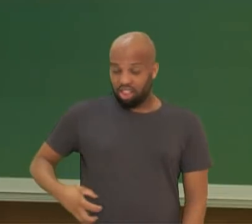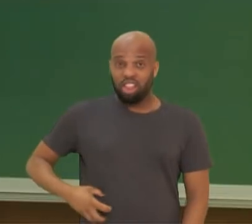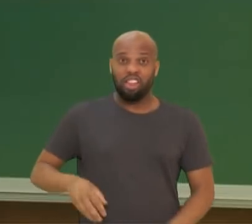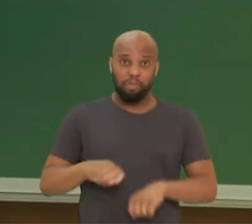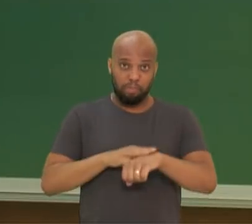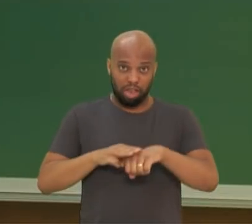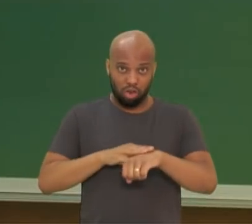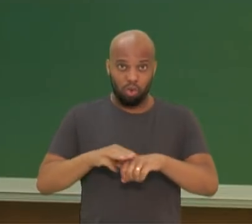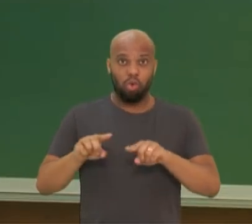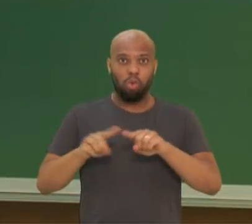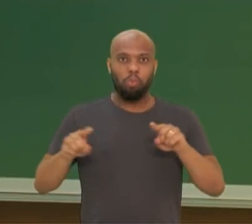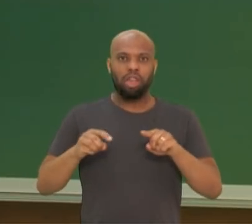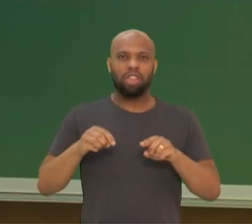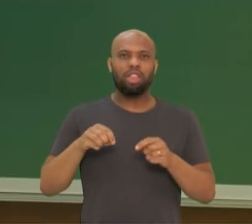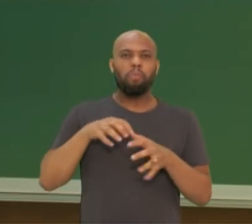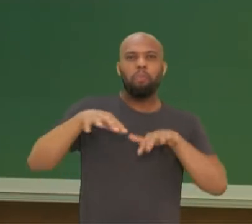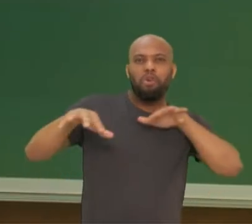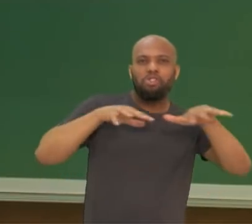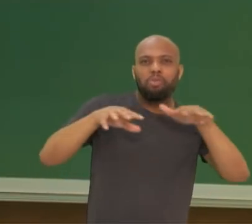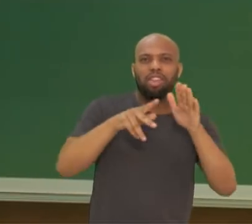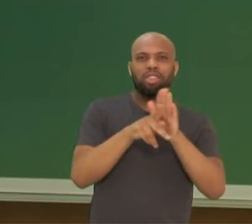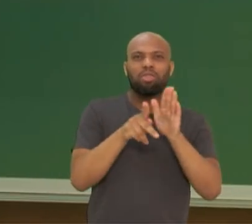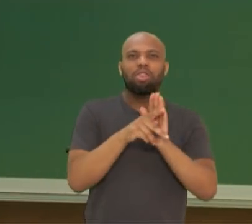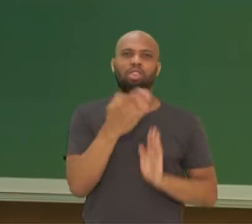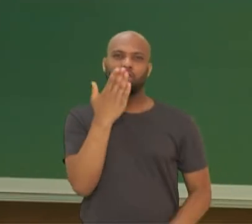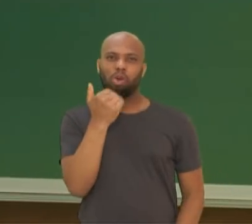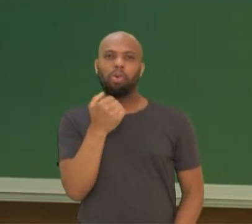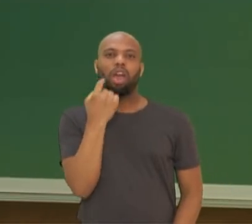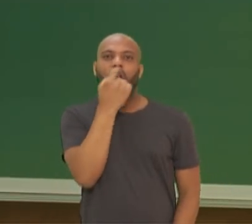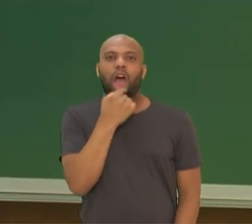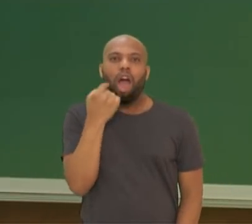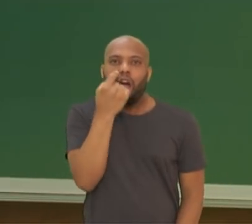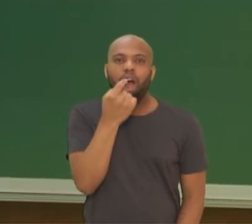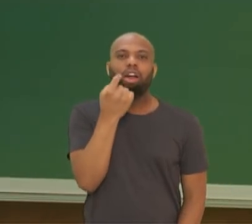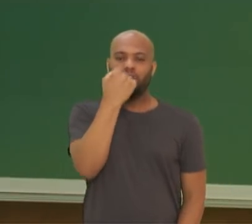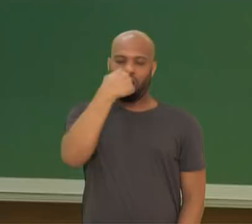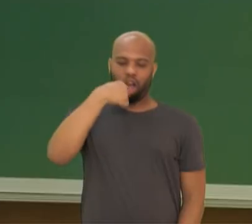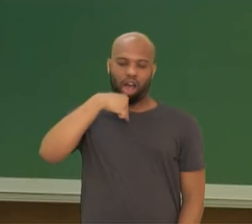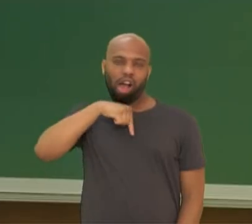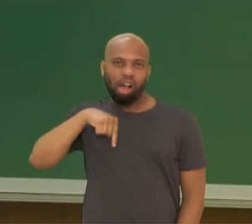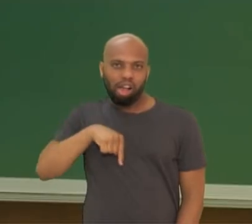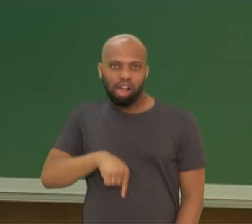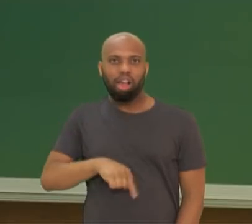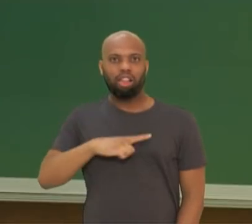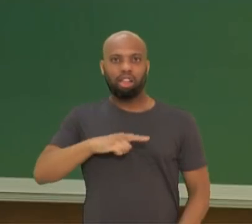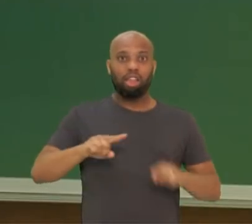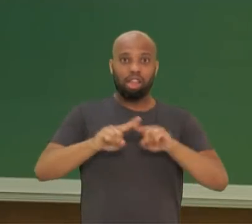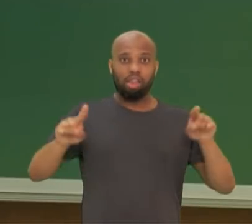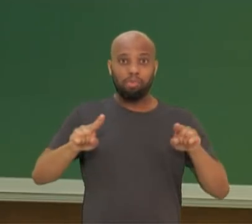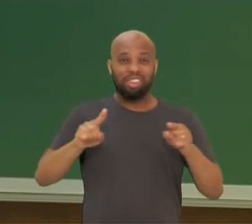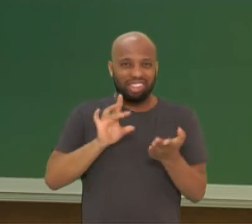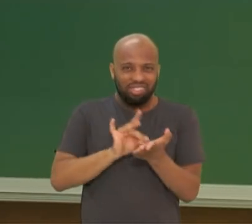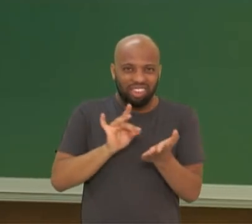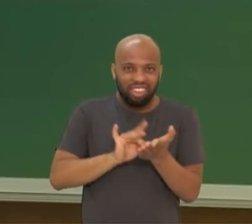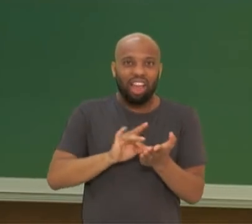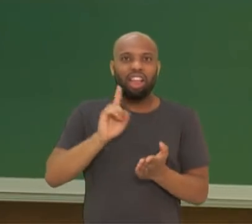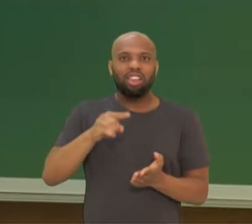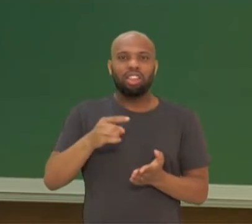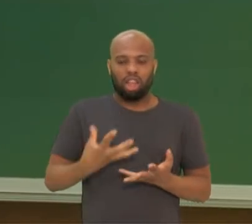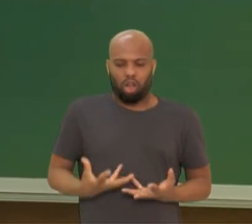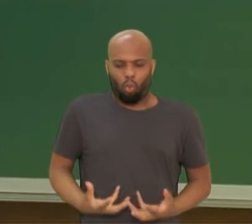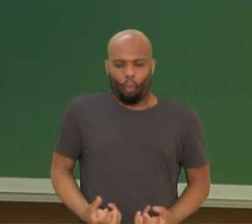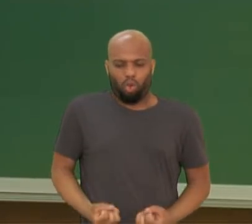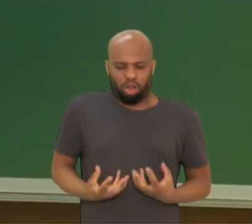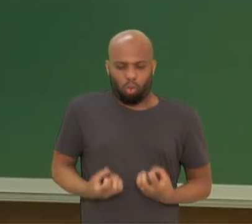digestão mecânica do alimento, ela começa lá na boca, depois ela segue ainda, mas na realidade, quando a gente fala em absorção